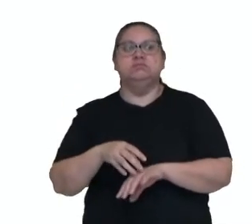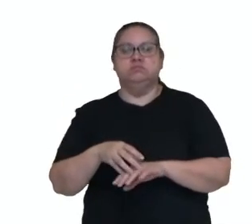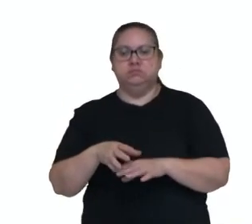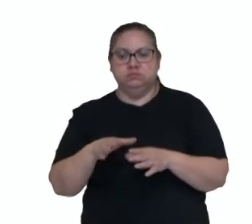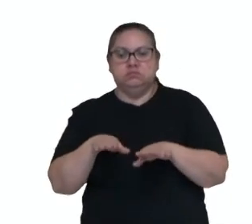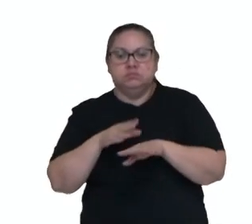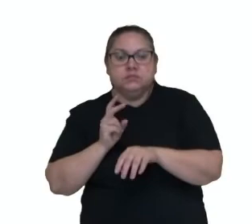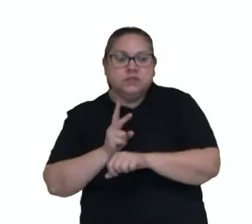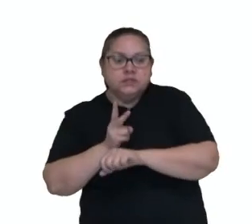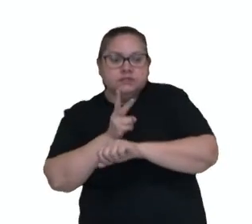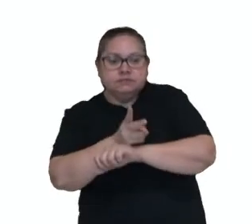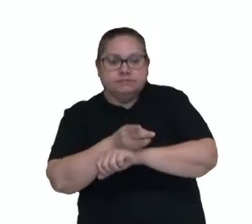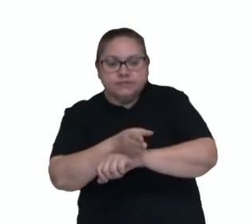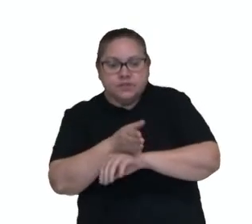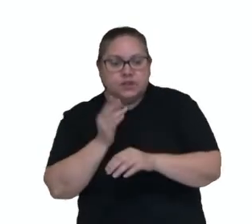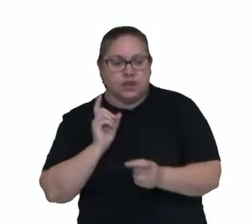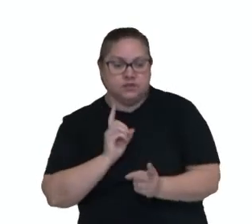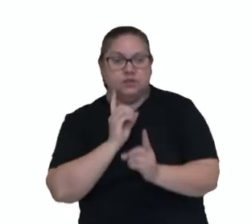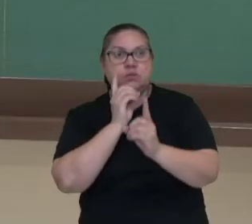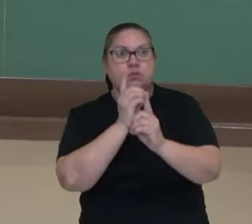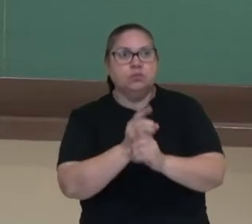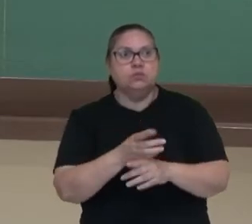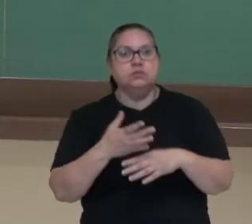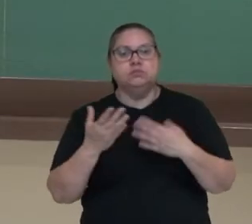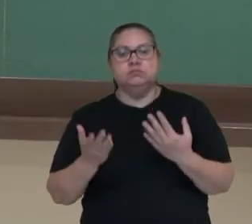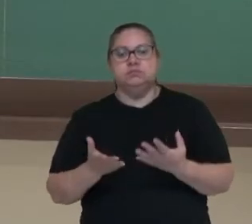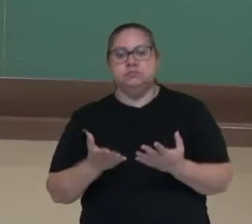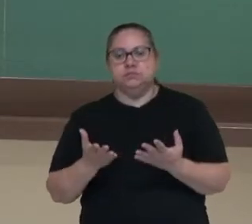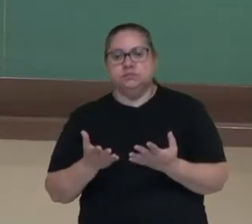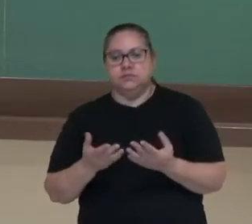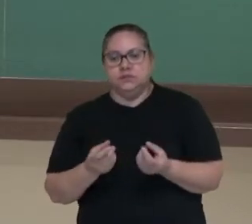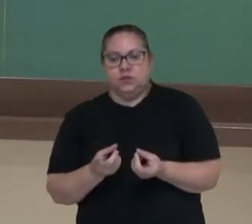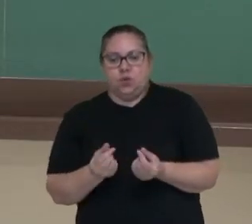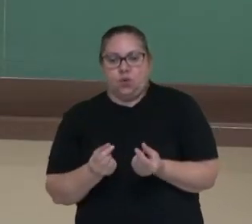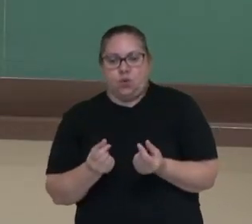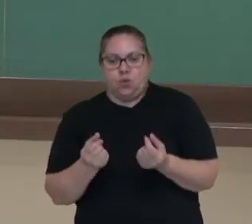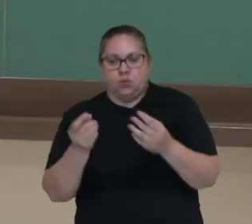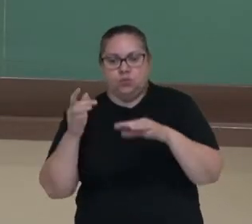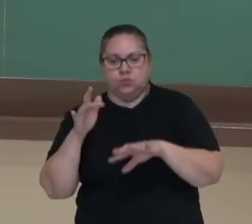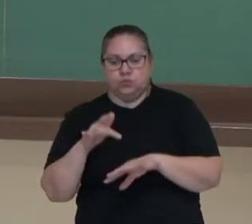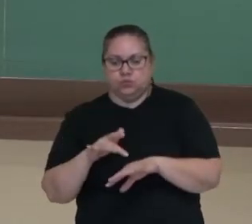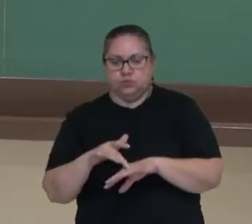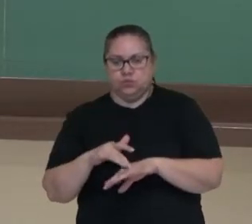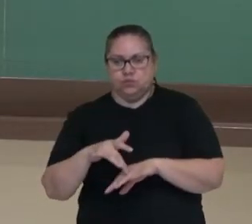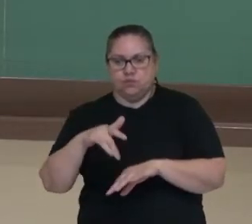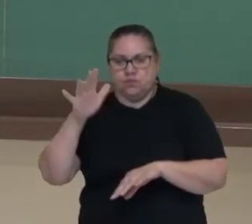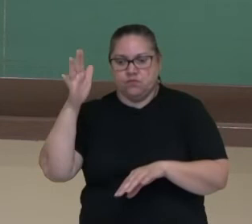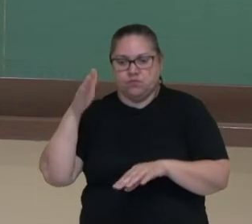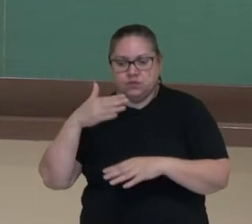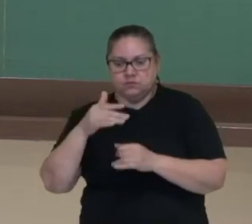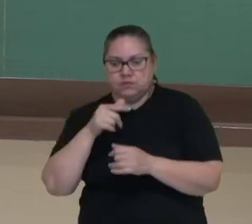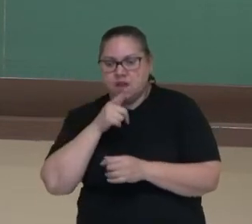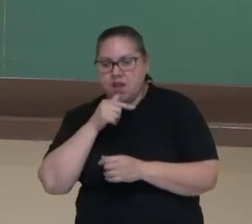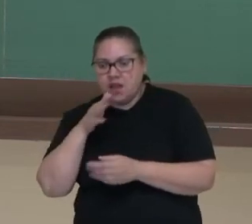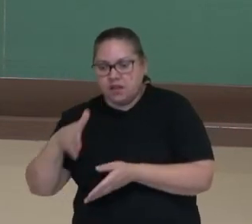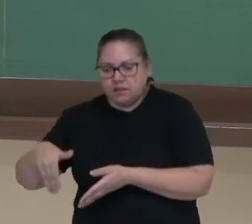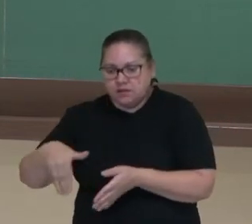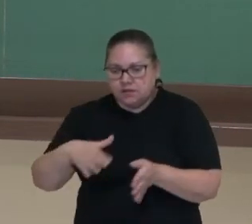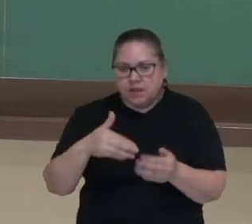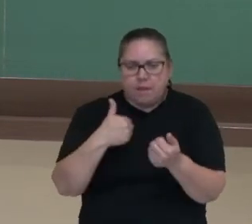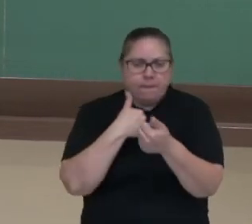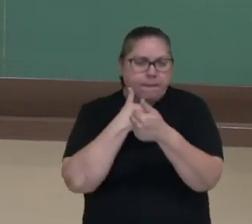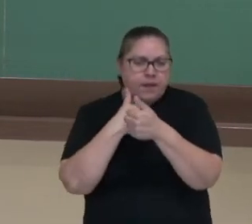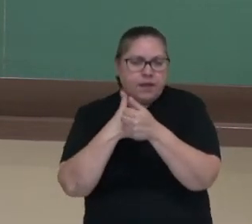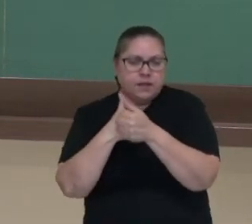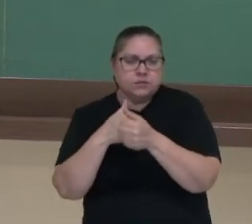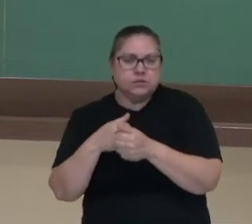eles que vão encontrar. O Eldorado. As faíscas de ouro nas margens, né, de Minas Gerais.